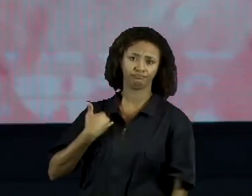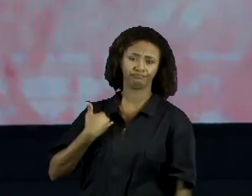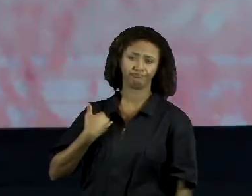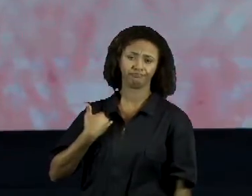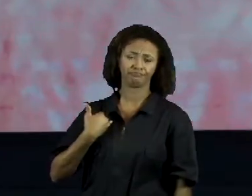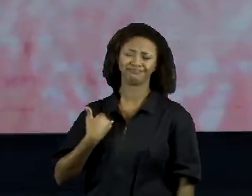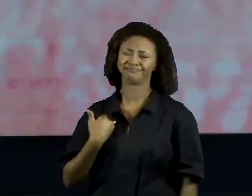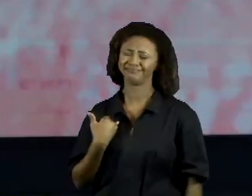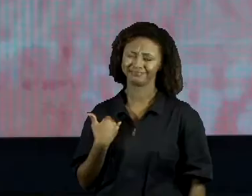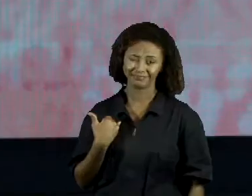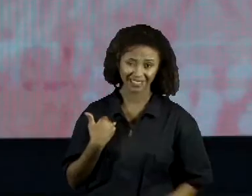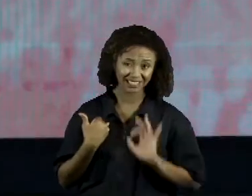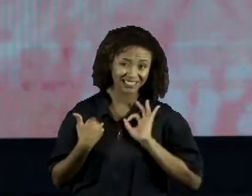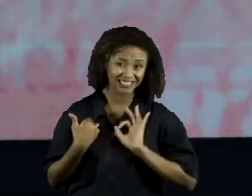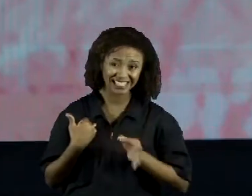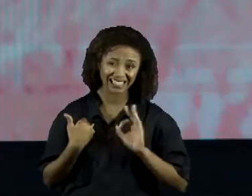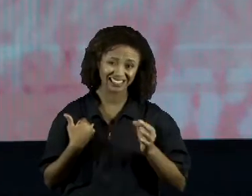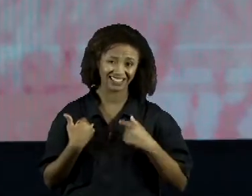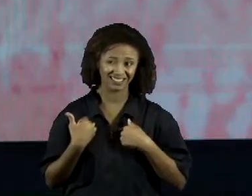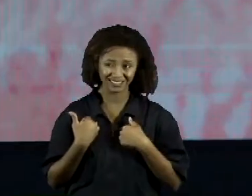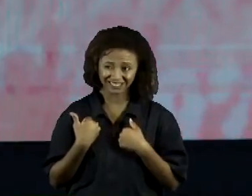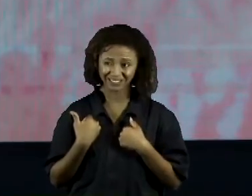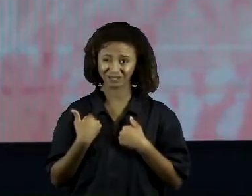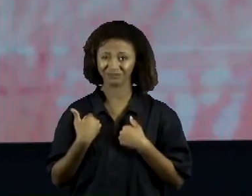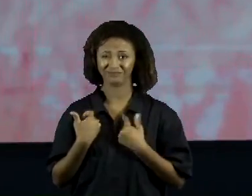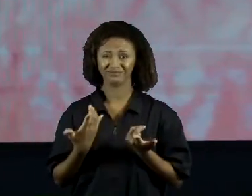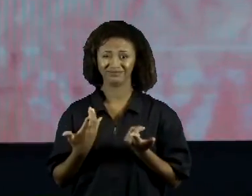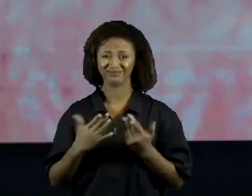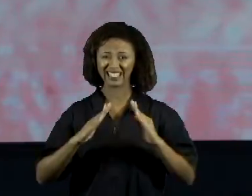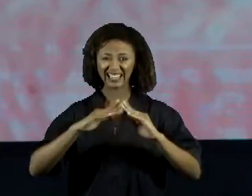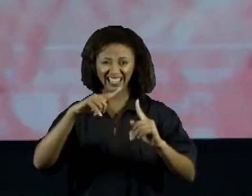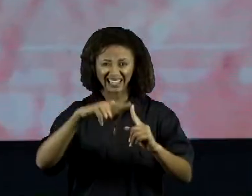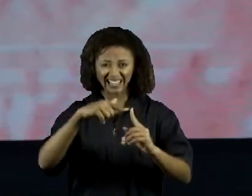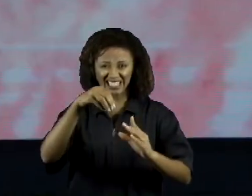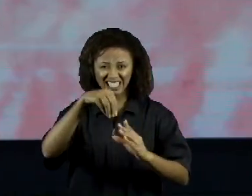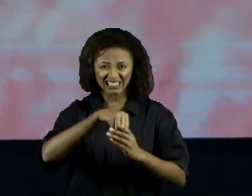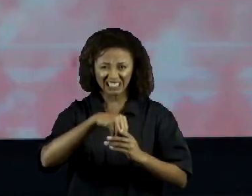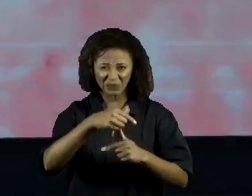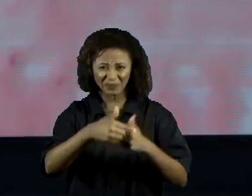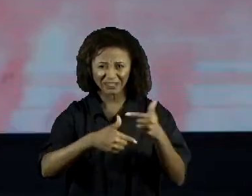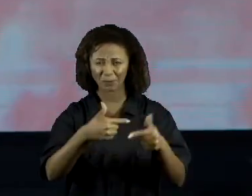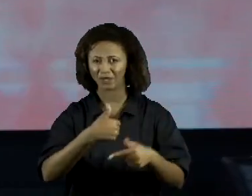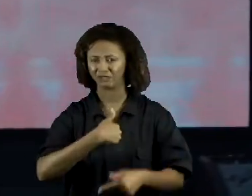Eu tinha certeza absoluta que eu não queria trabalhar em nenhuma igreja que já existisse.